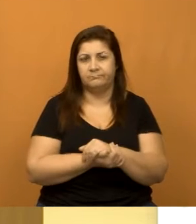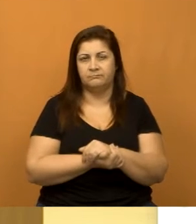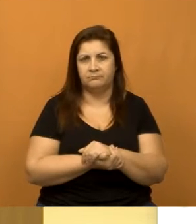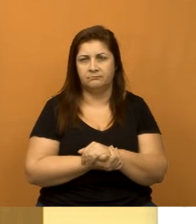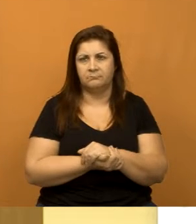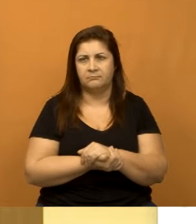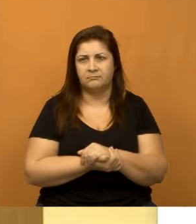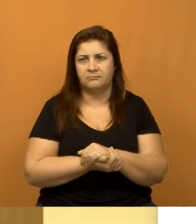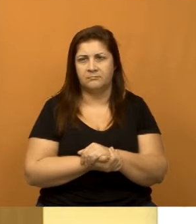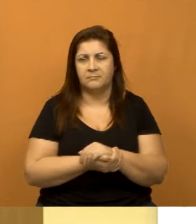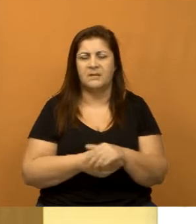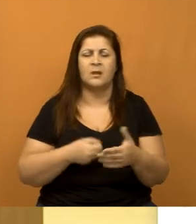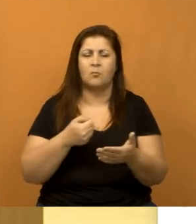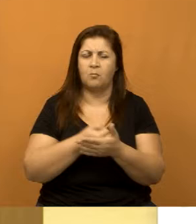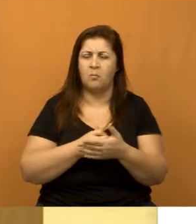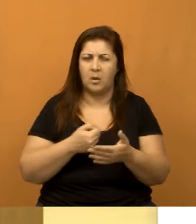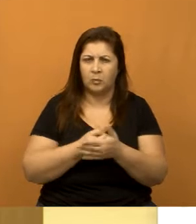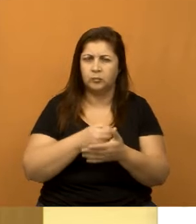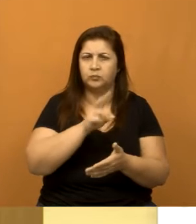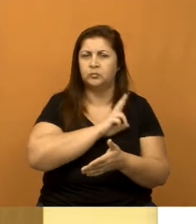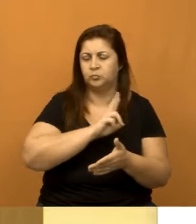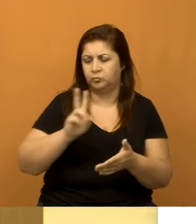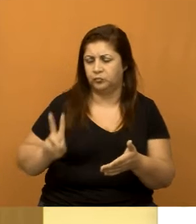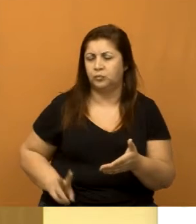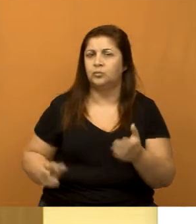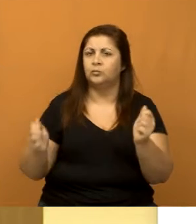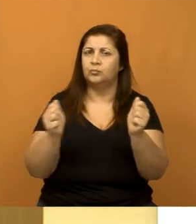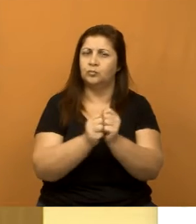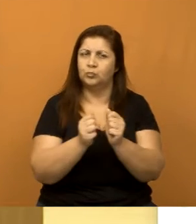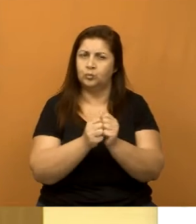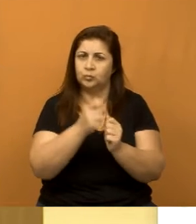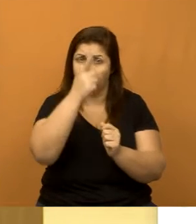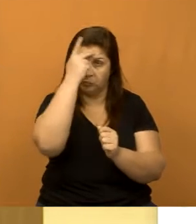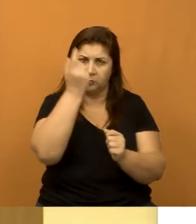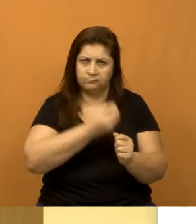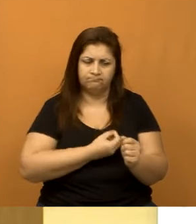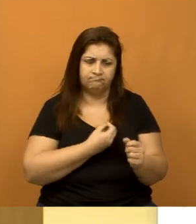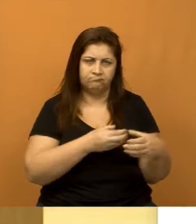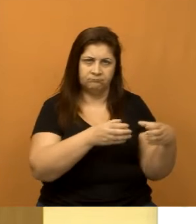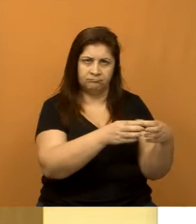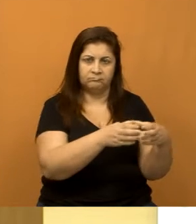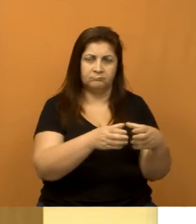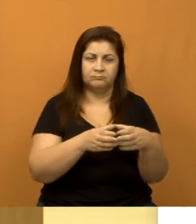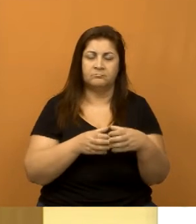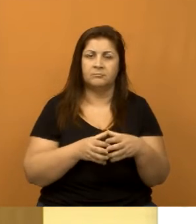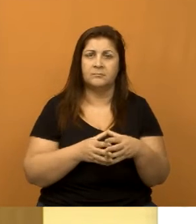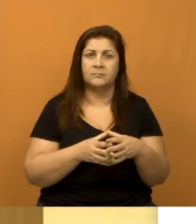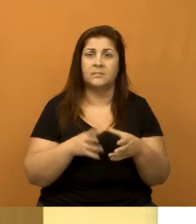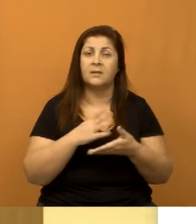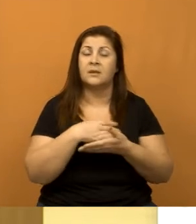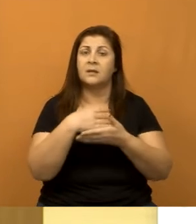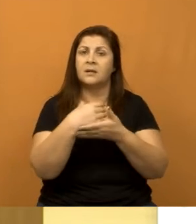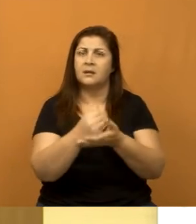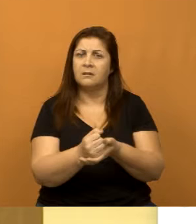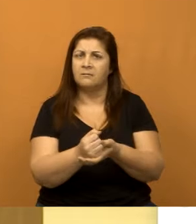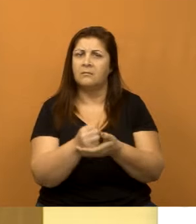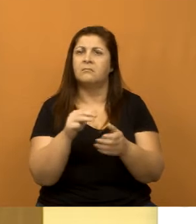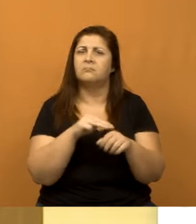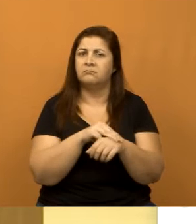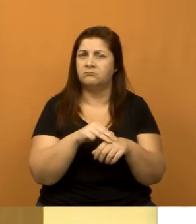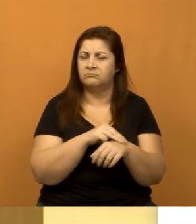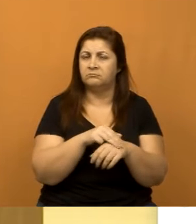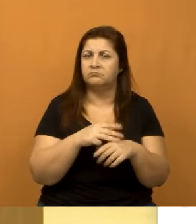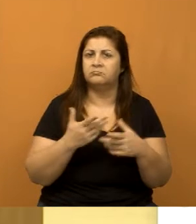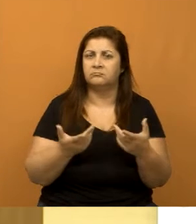luta que eu estou travando junto com os moradores do Parque dos Sinos, para que a gente possa levar esse assunto,